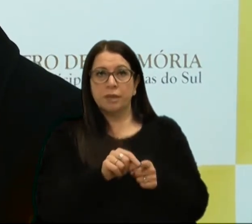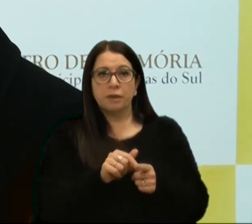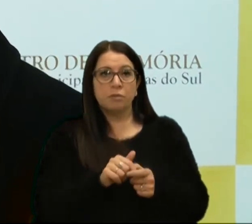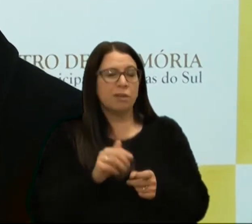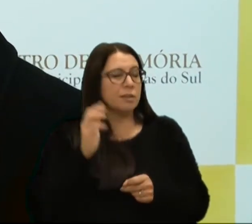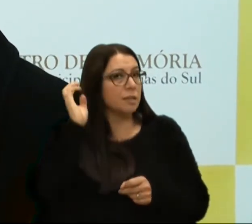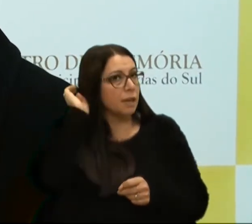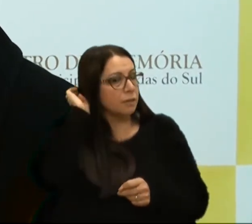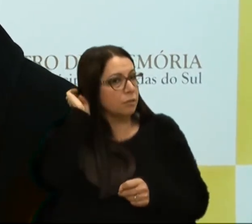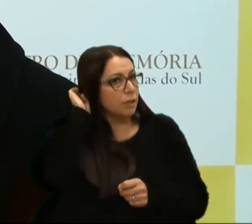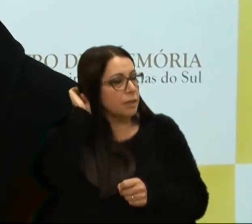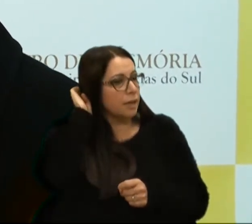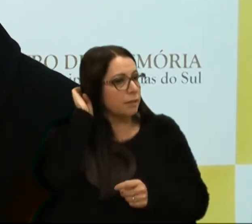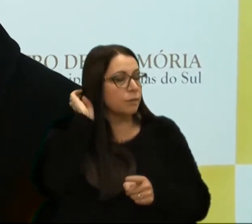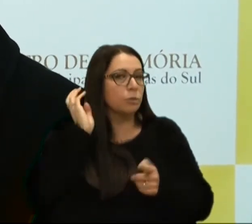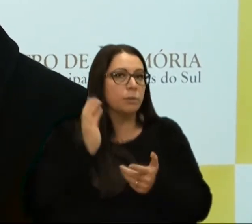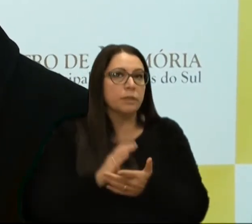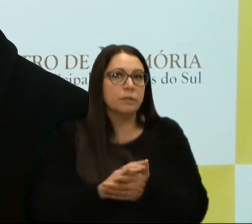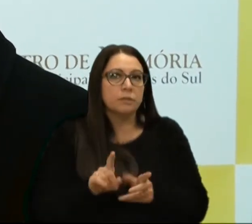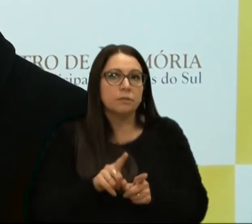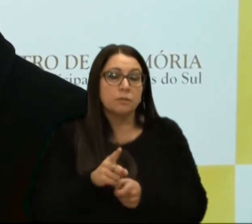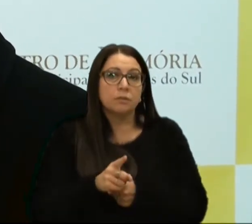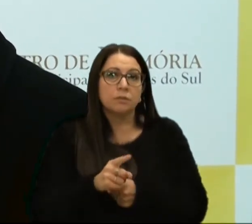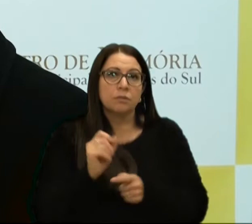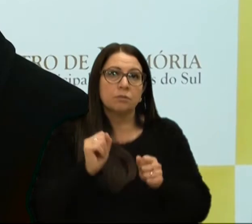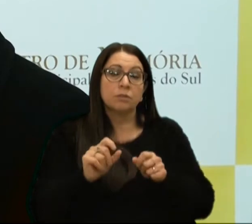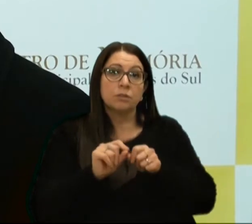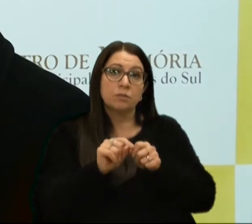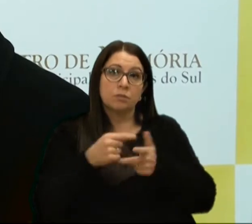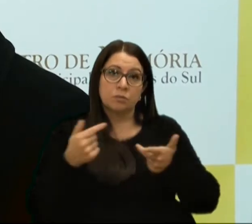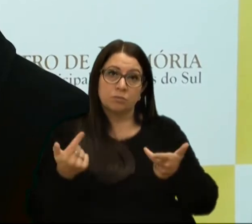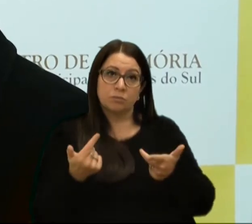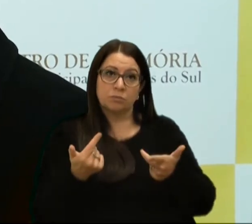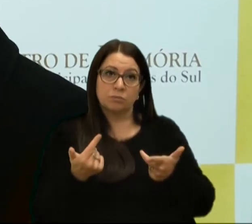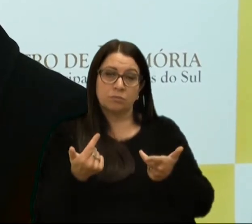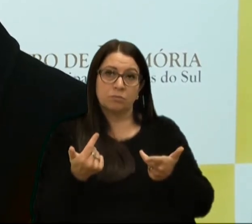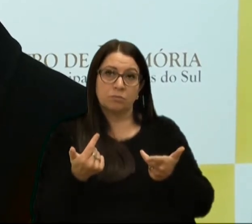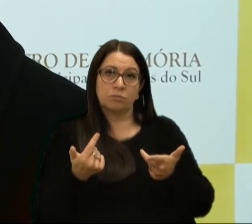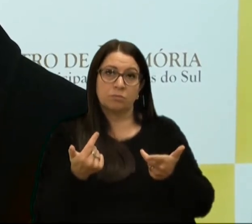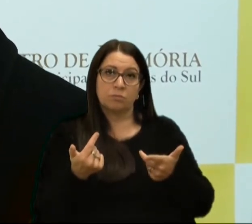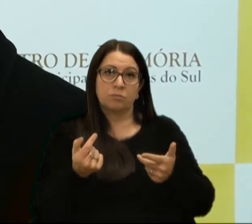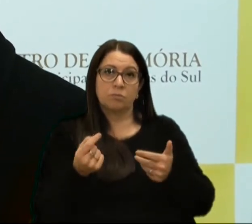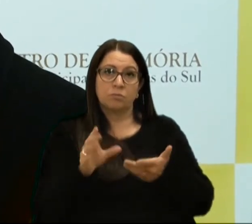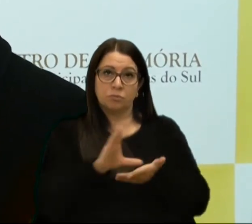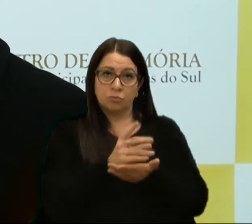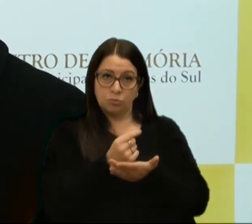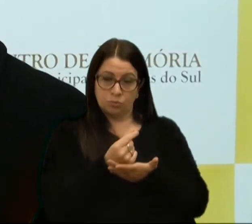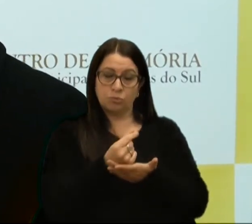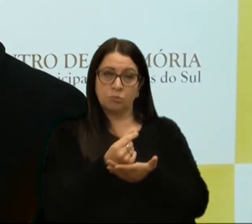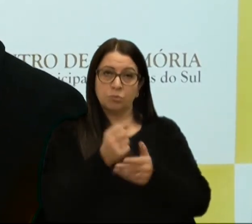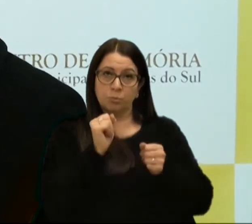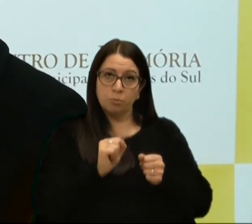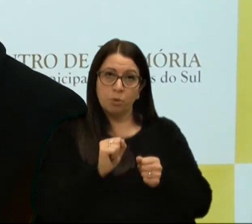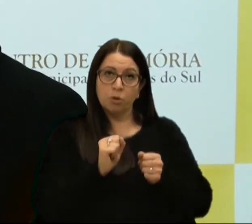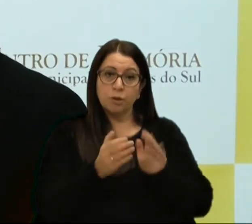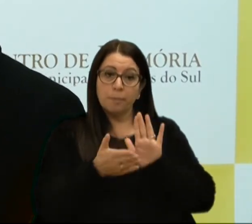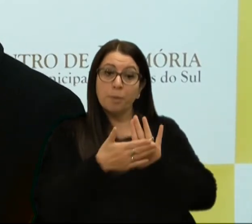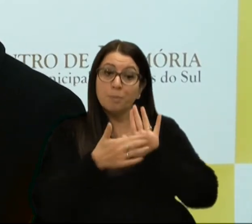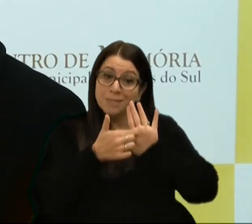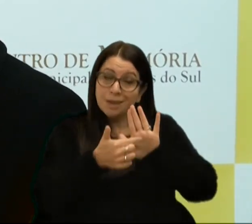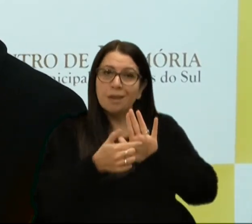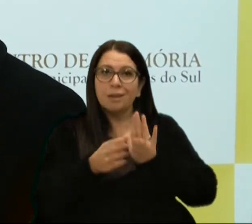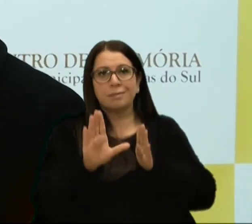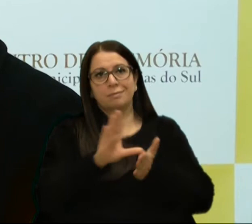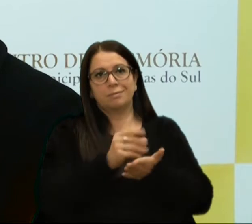nosso governo federal possa fazer com que haja recursos e possa propiciar esses